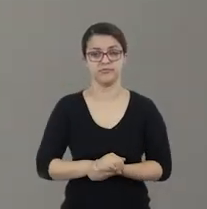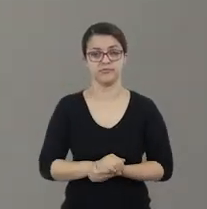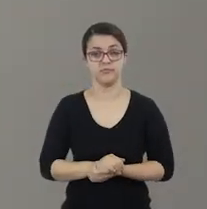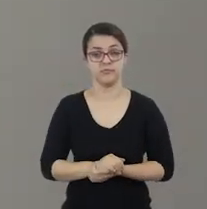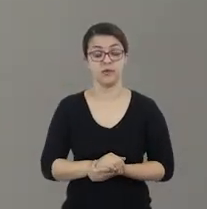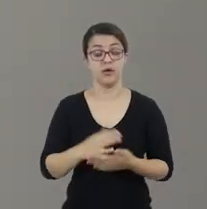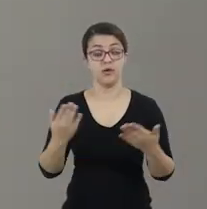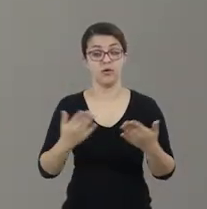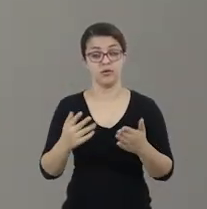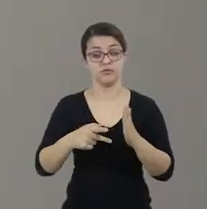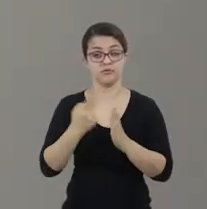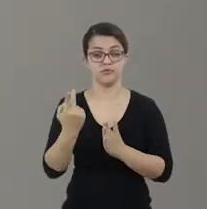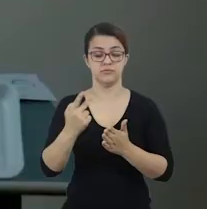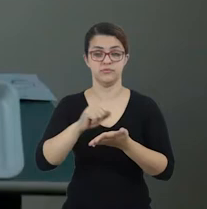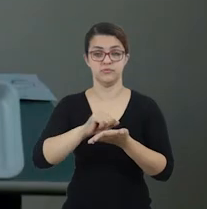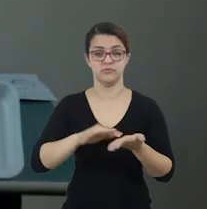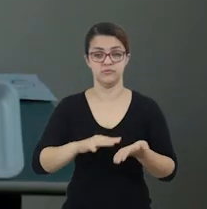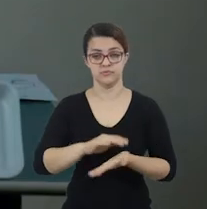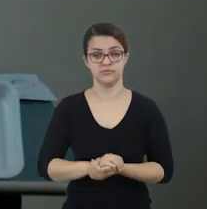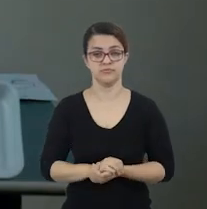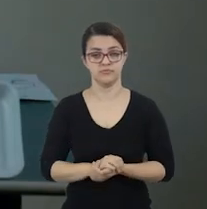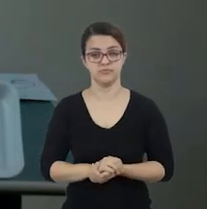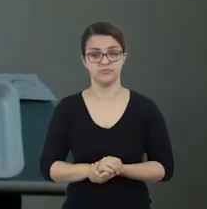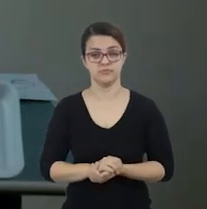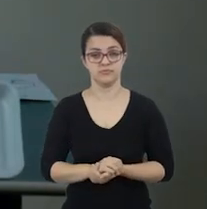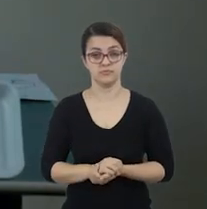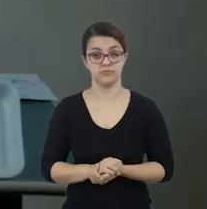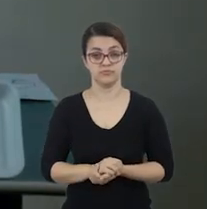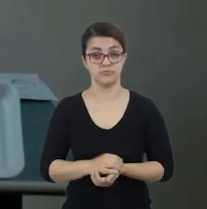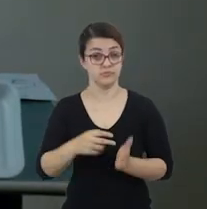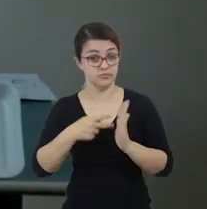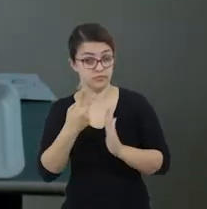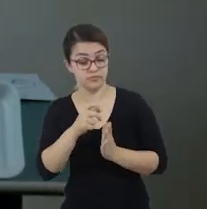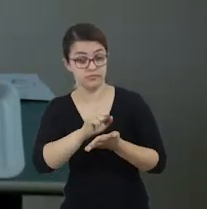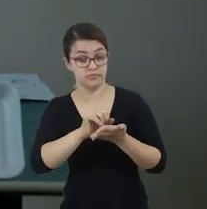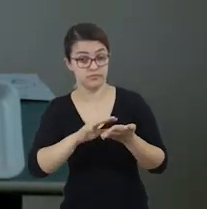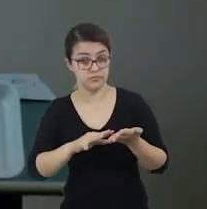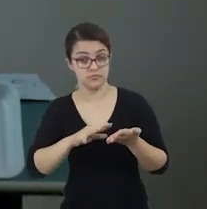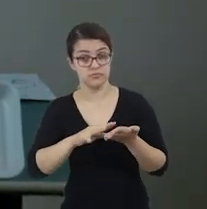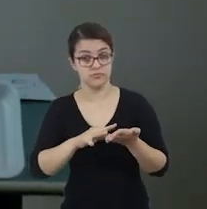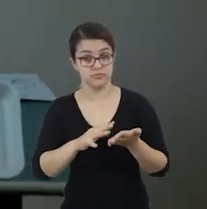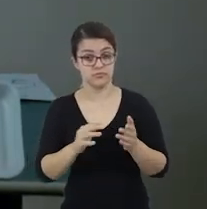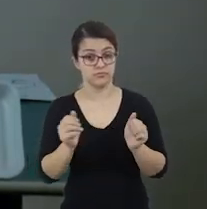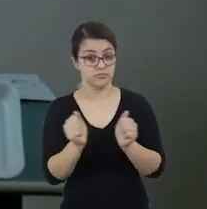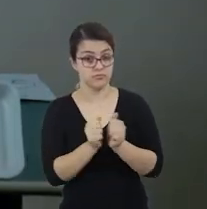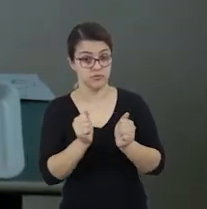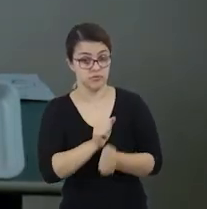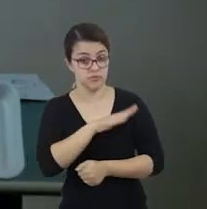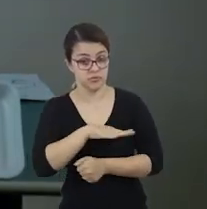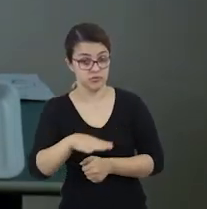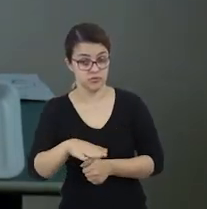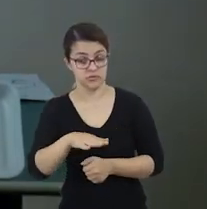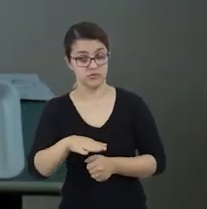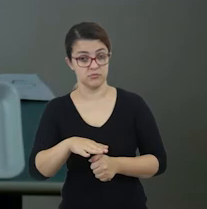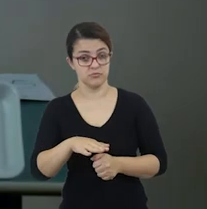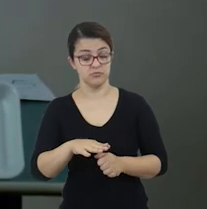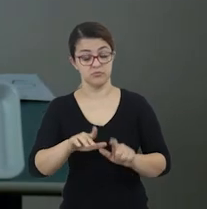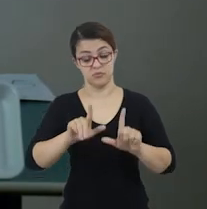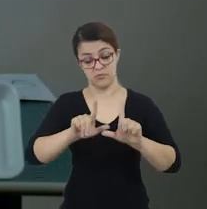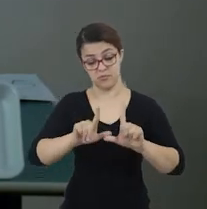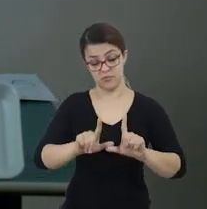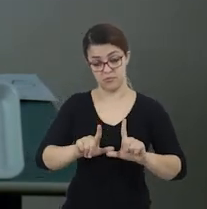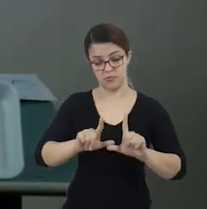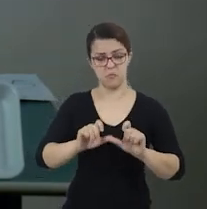Agora vamos para a segunda atividade. Nessa segunda atividade, confeccione com a criança ficha, que pode ser